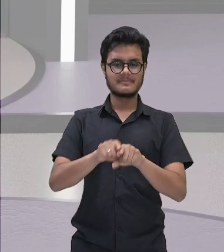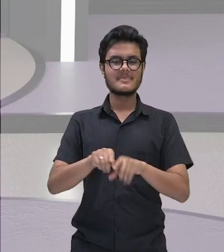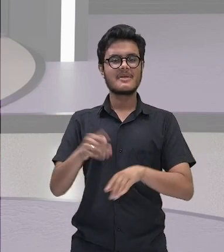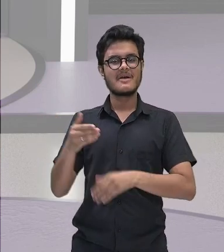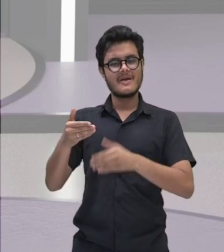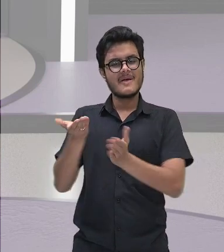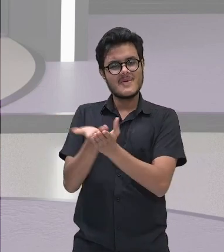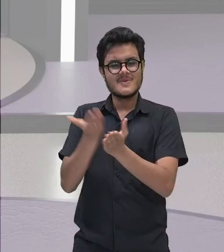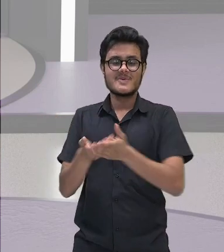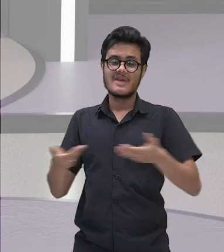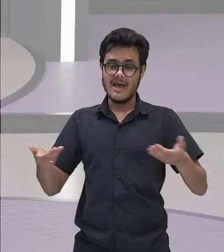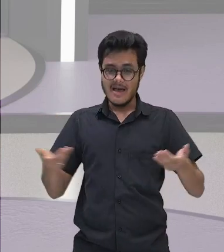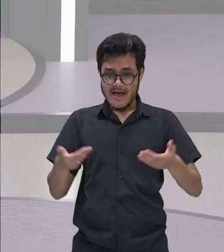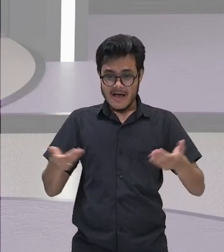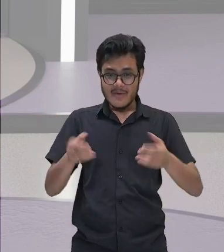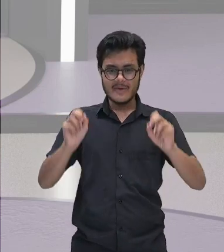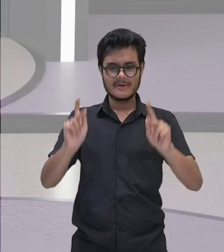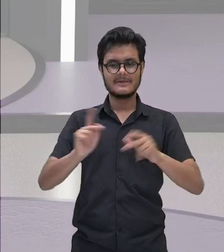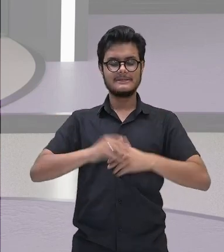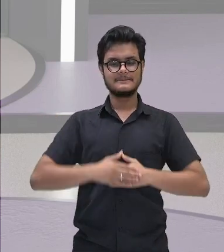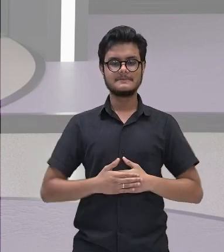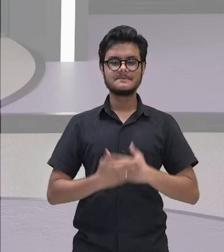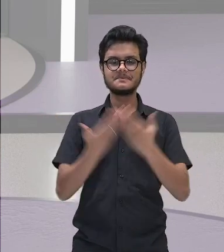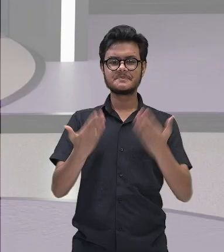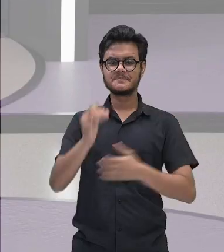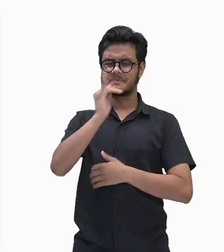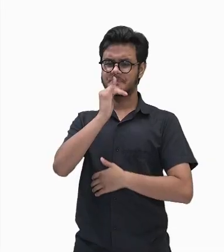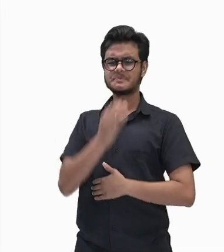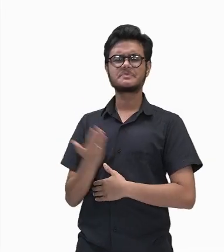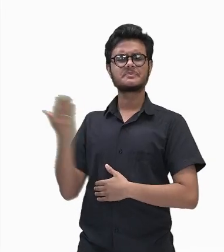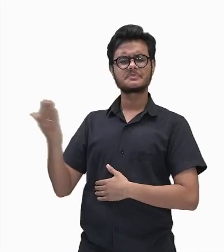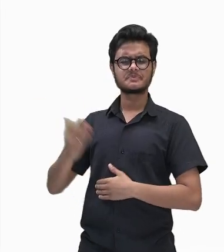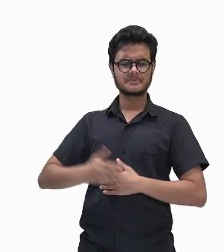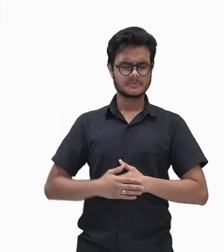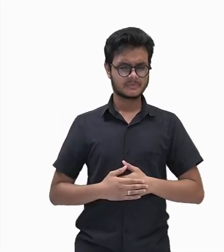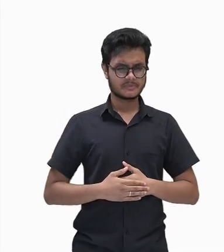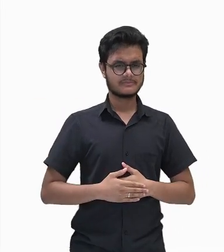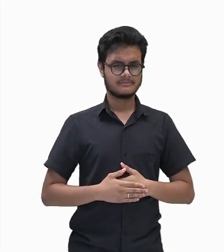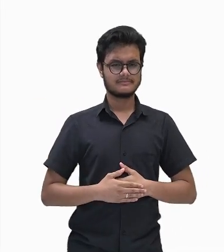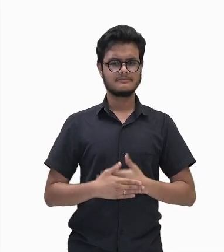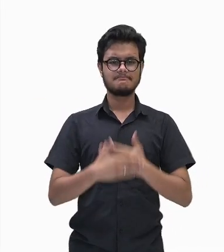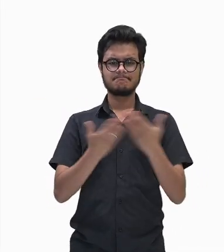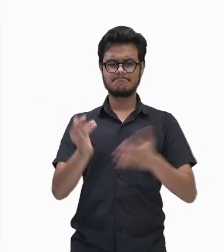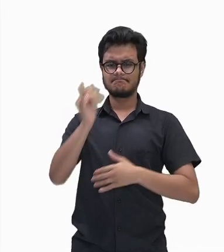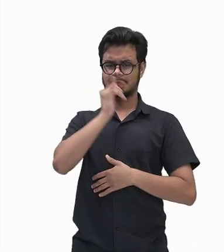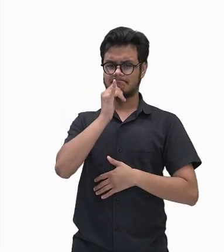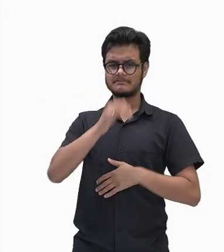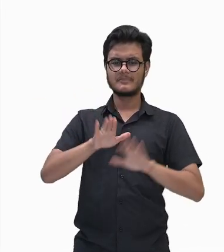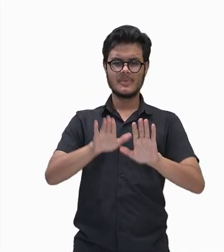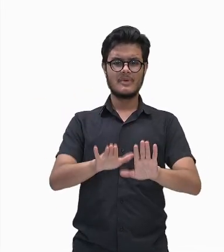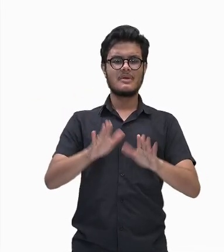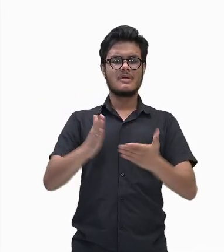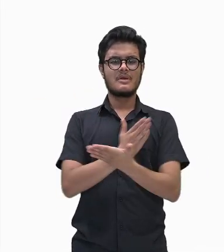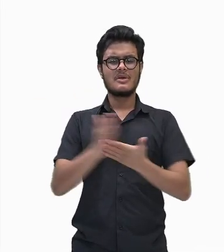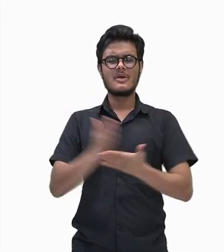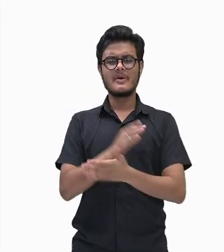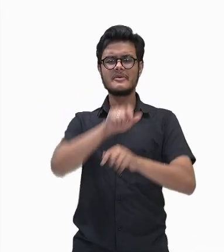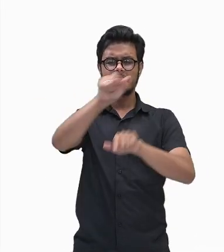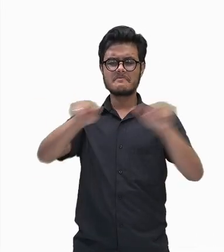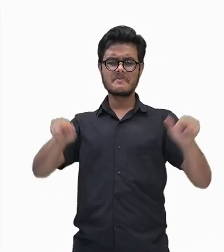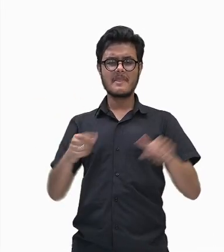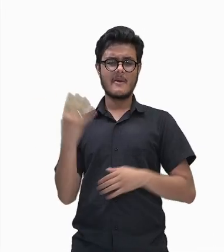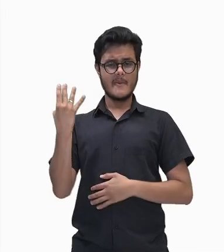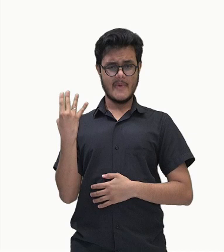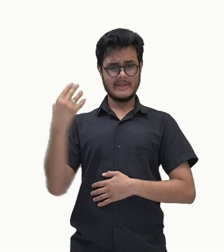decorrer da dessa nossa aula Vamos começar com exemplo simples nós temos aqui quatro atletas participam de